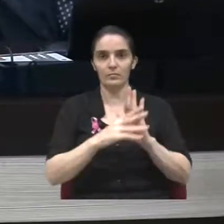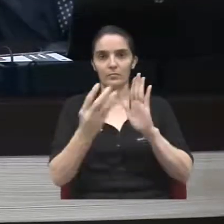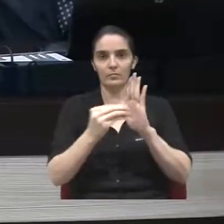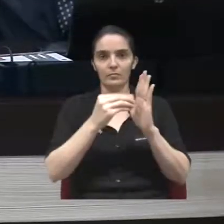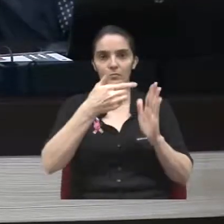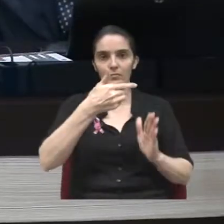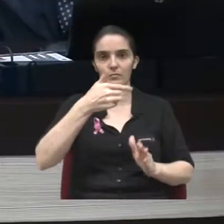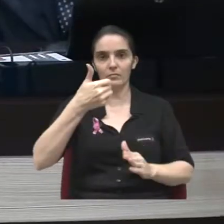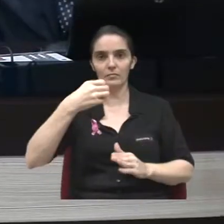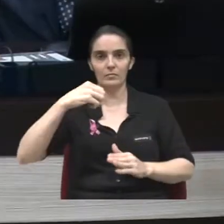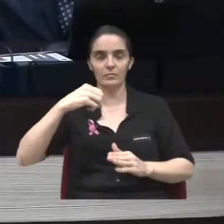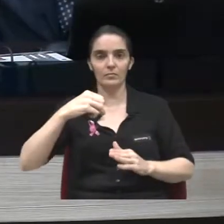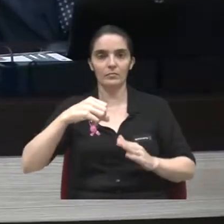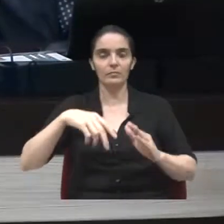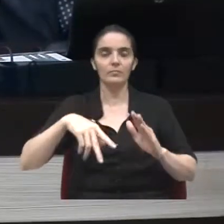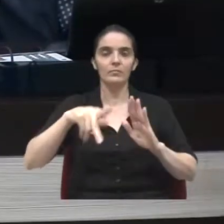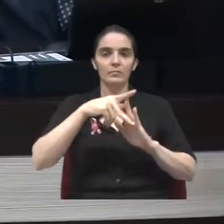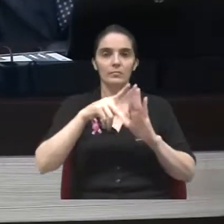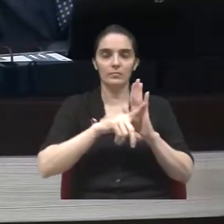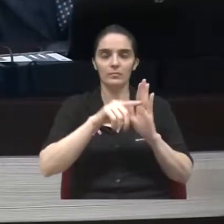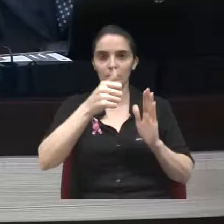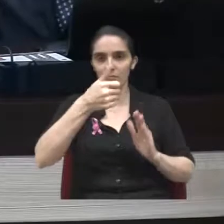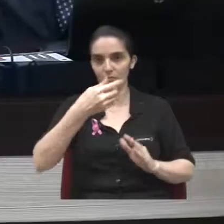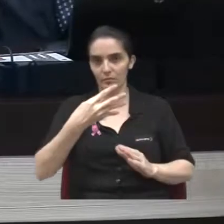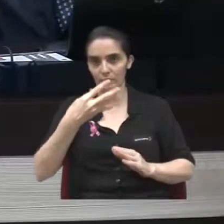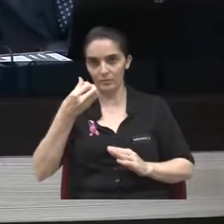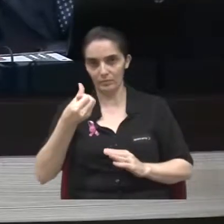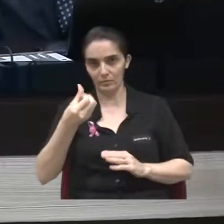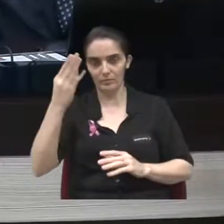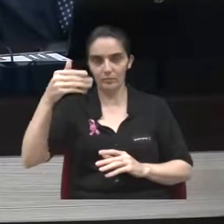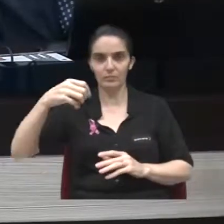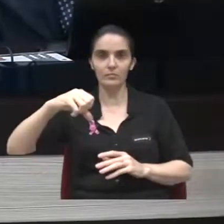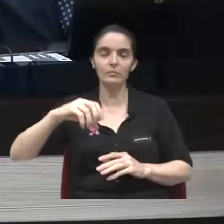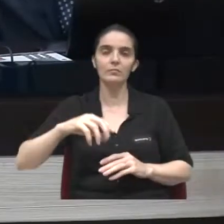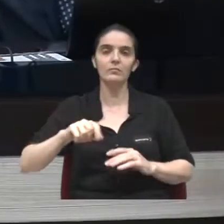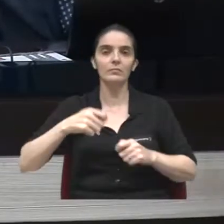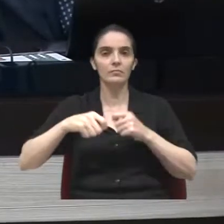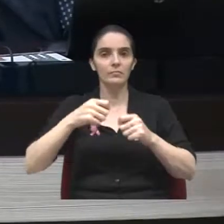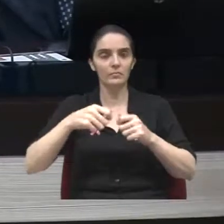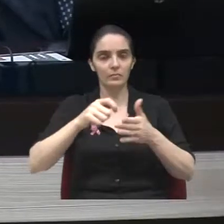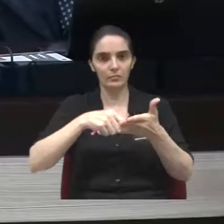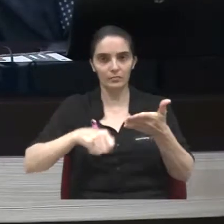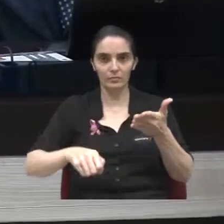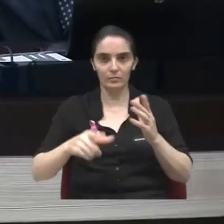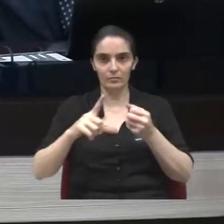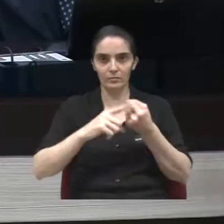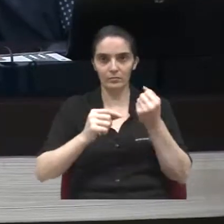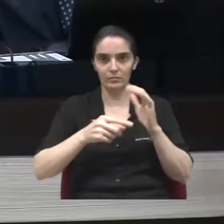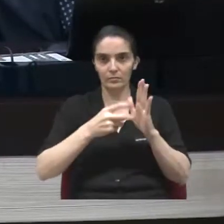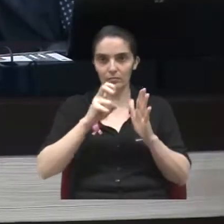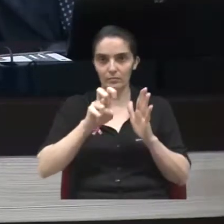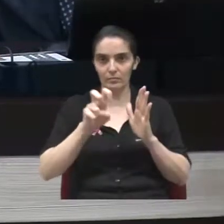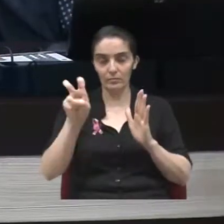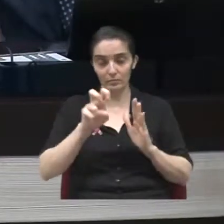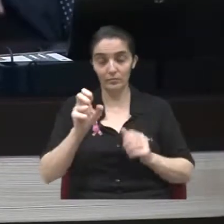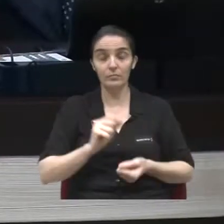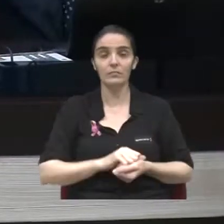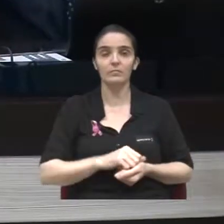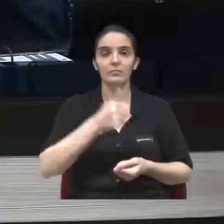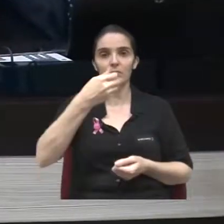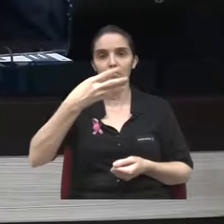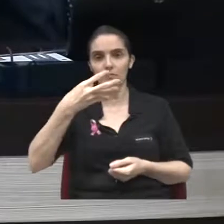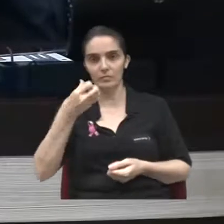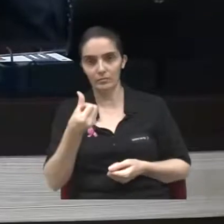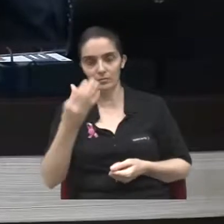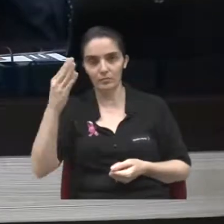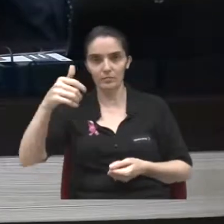de lei 146/2019, modifica a redação do artigo 5º do projeto de lei 146/2019. Autoria,